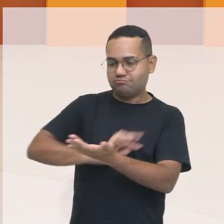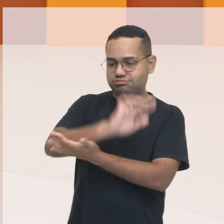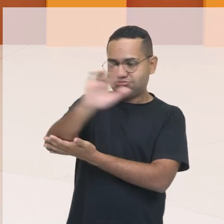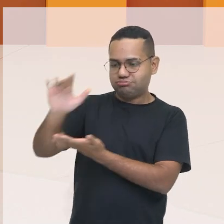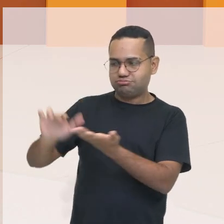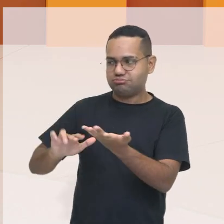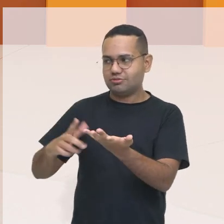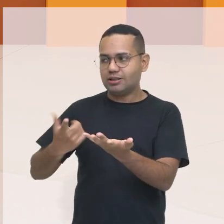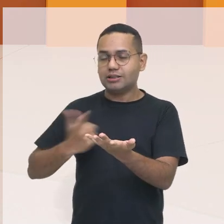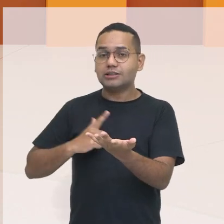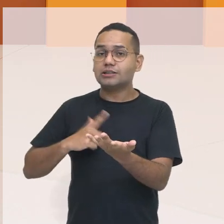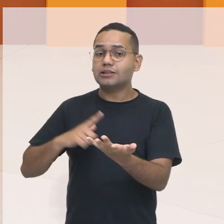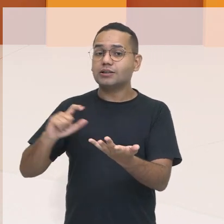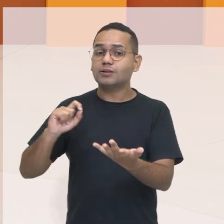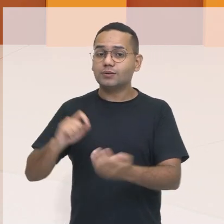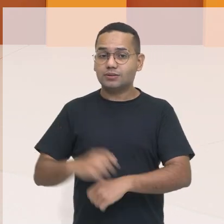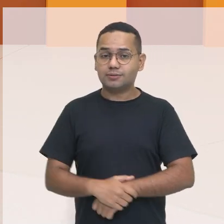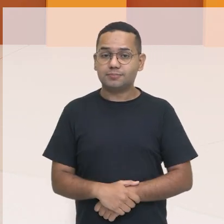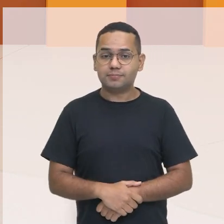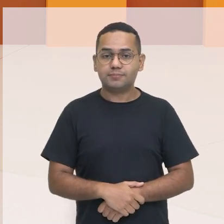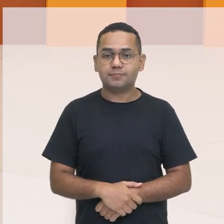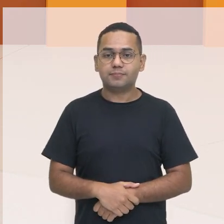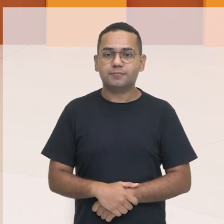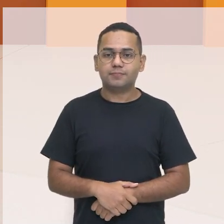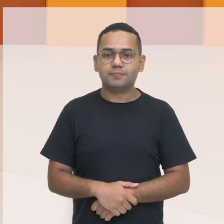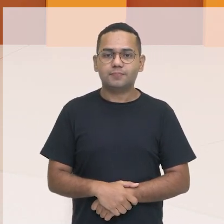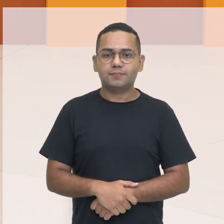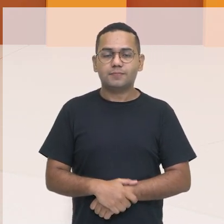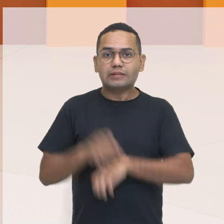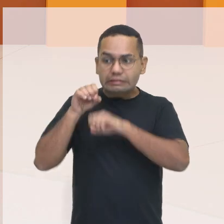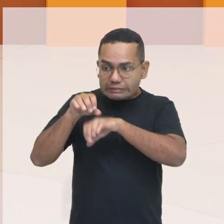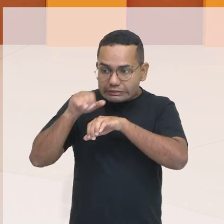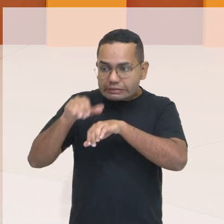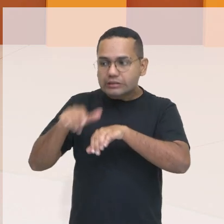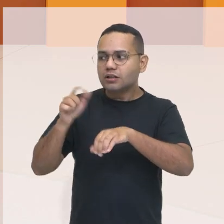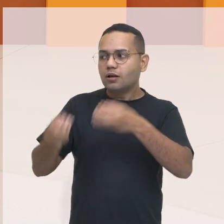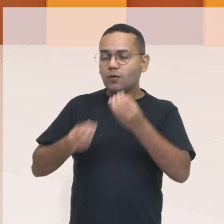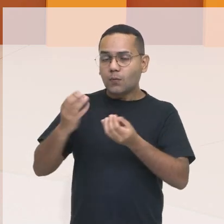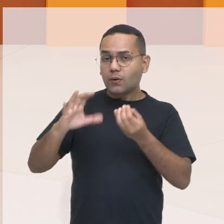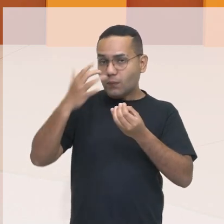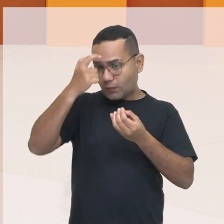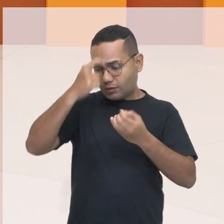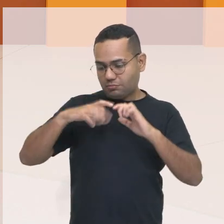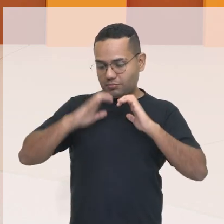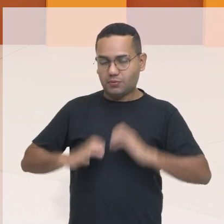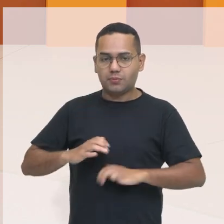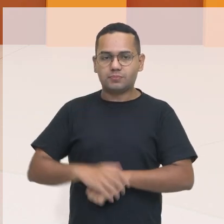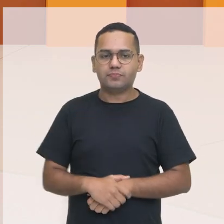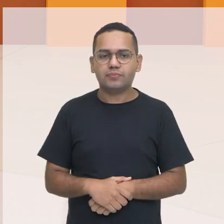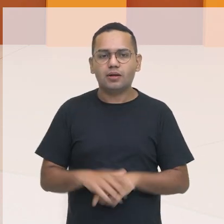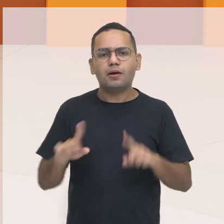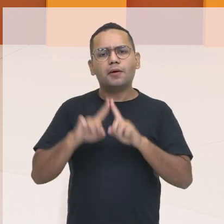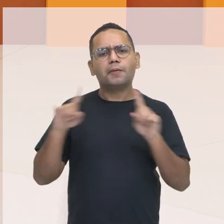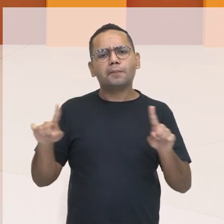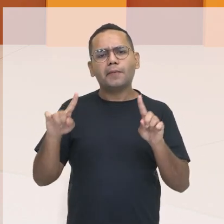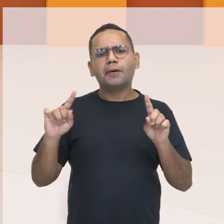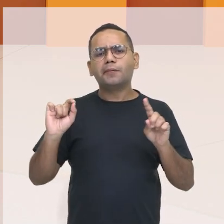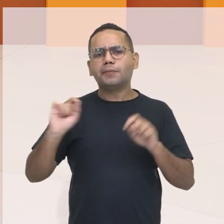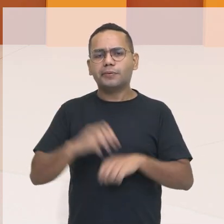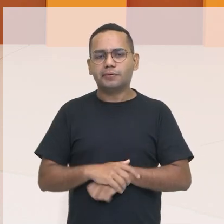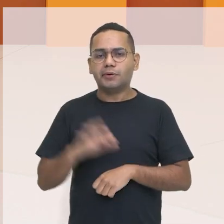que aplicam a disciplinarização dos corpos. Enquanto que os líderes desses pequenos núcleos aí,